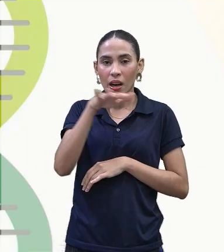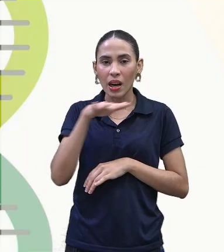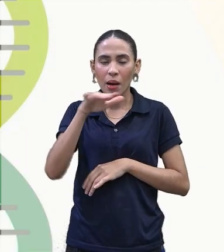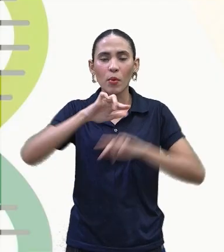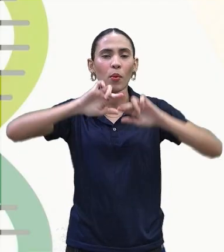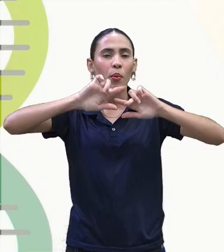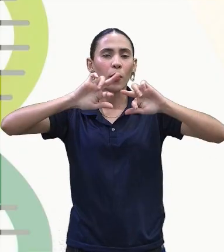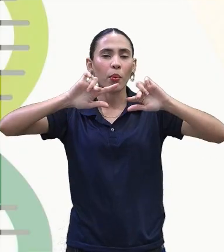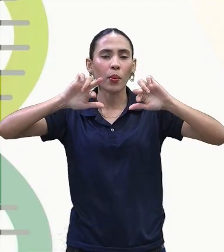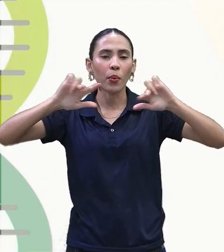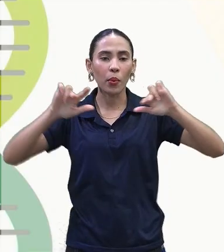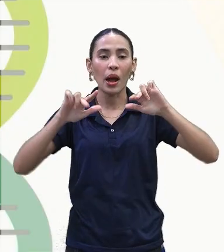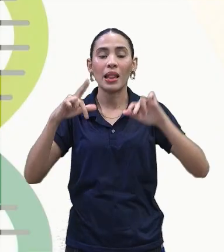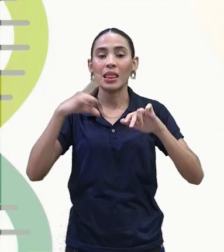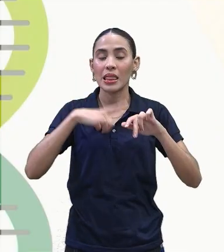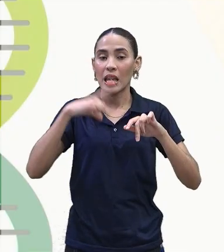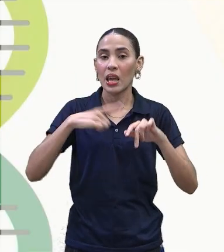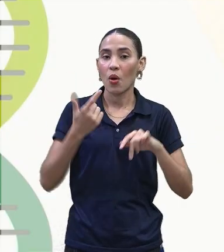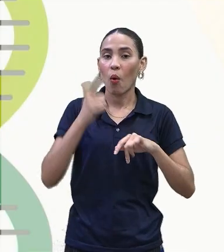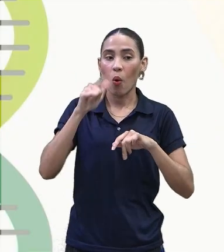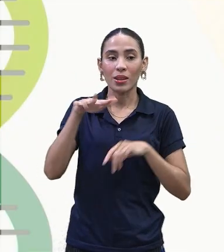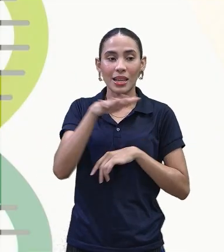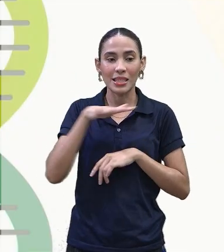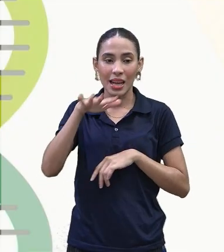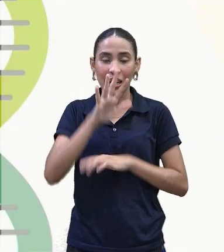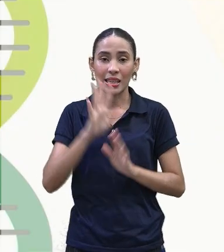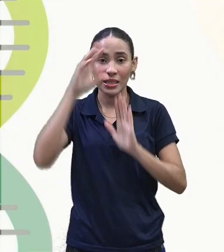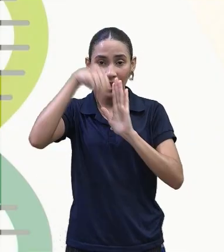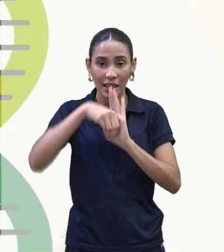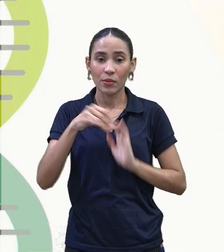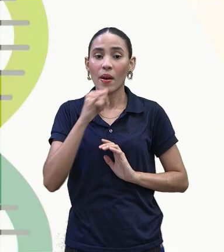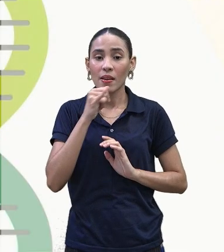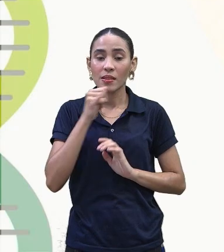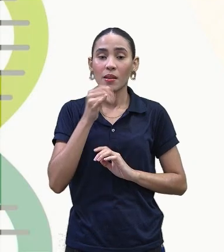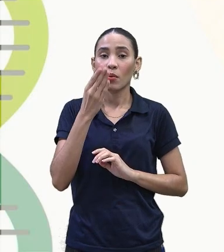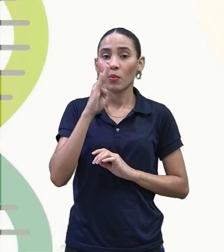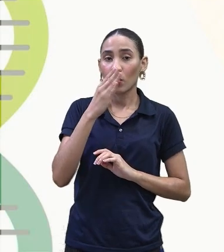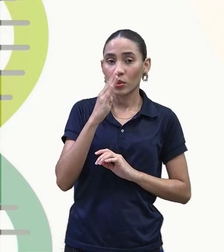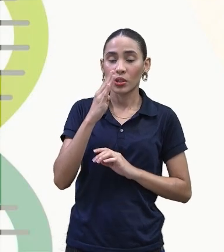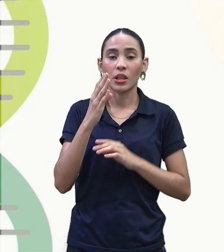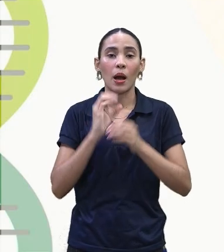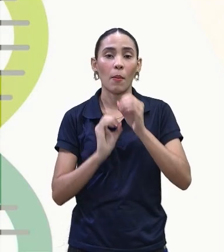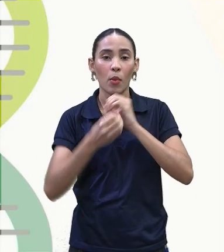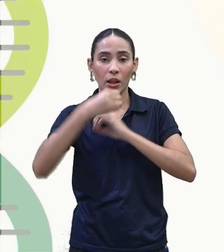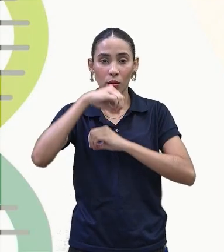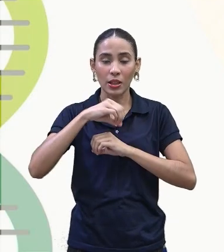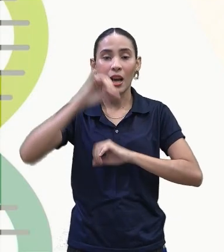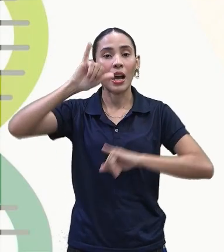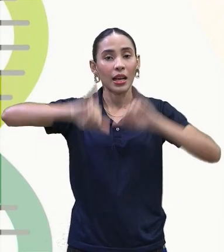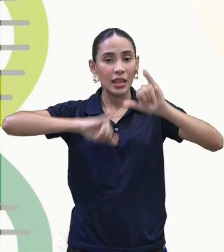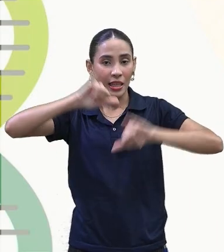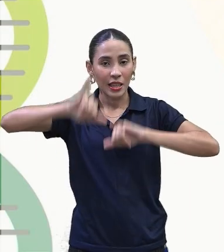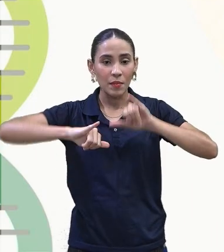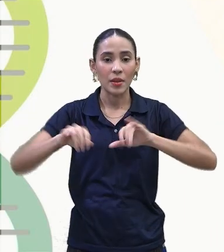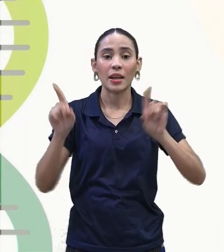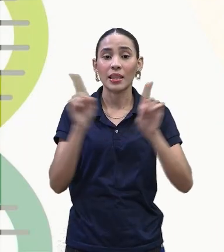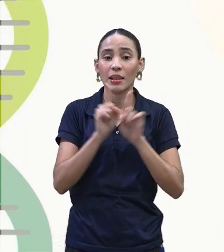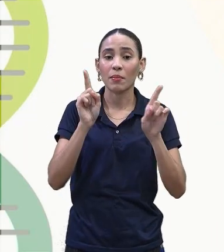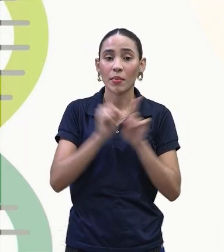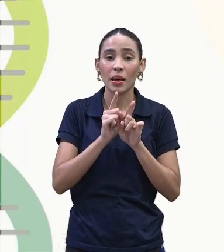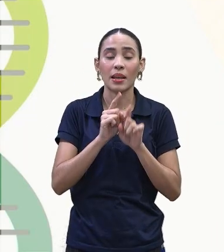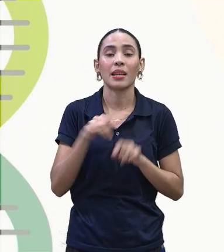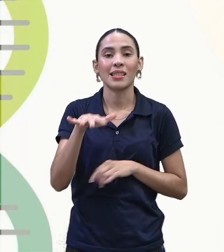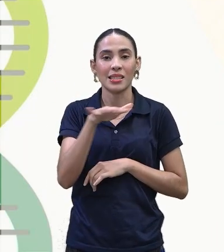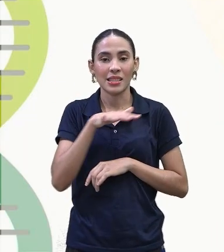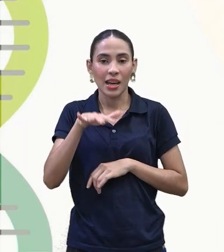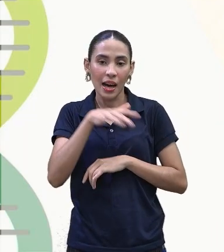que tem, inclusive, outras áreas dentro dela, como a biologia molecular, bioquímica e, dentre